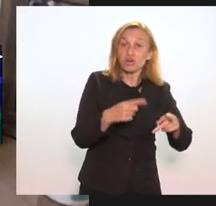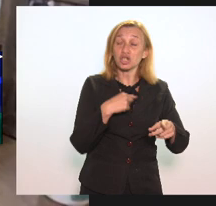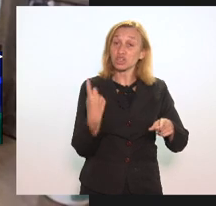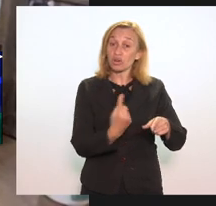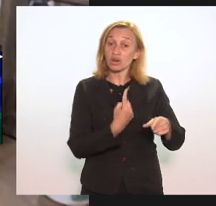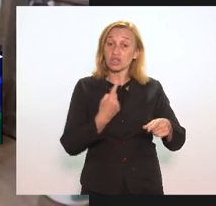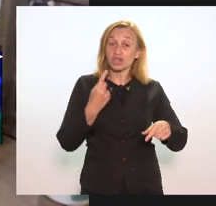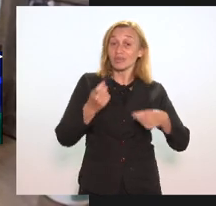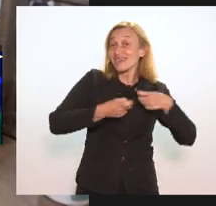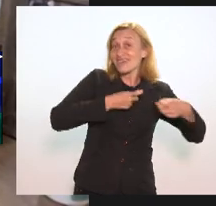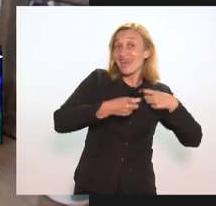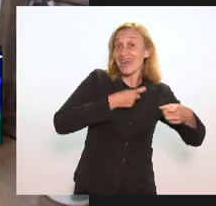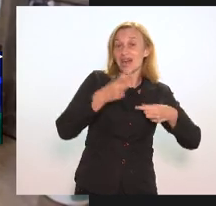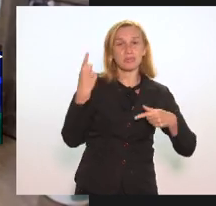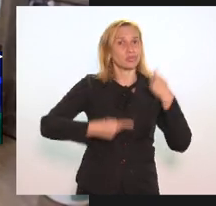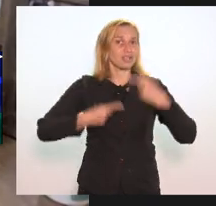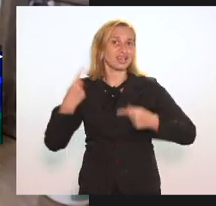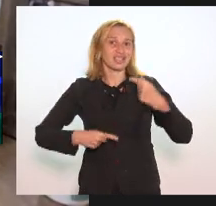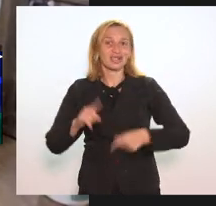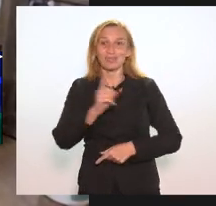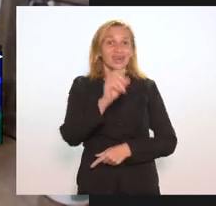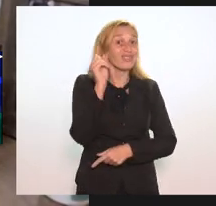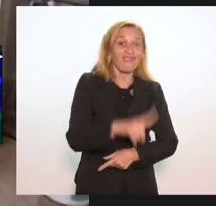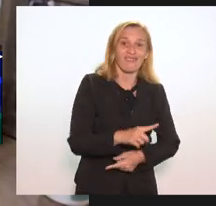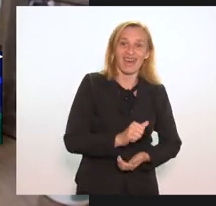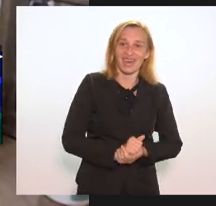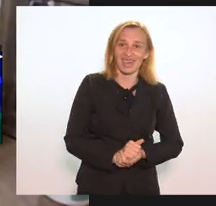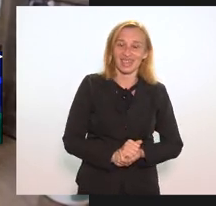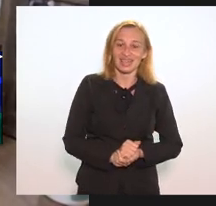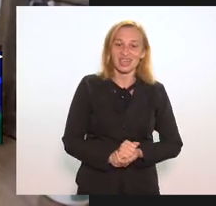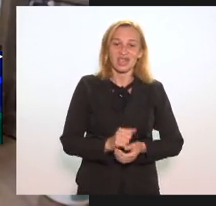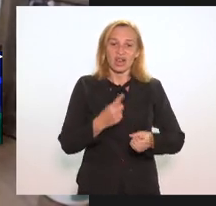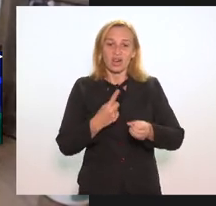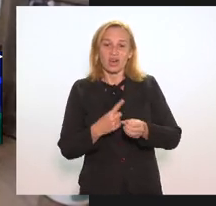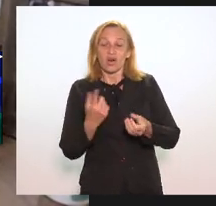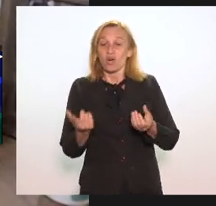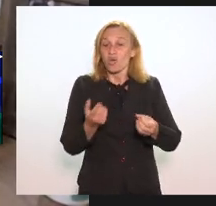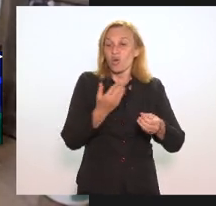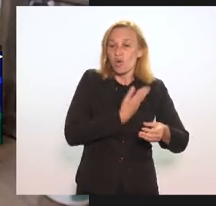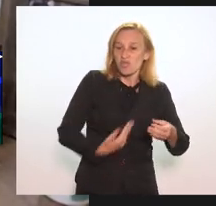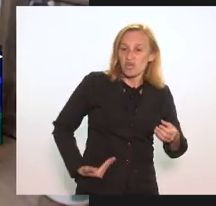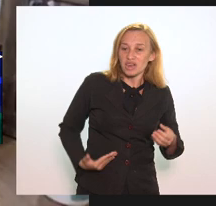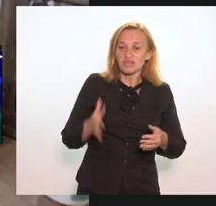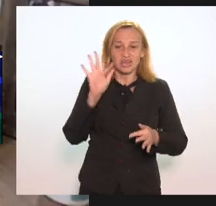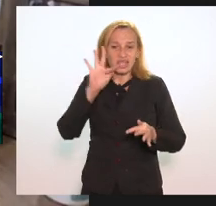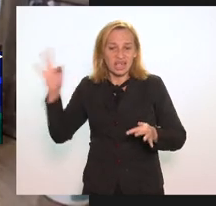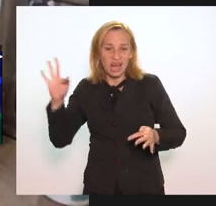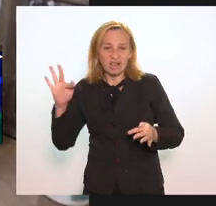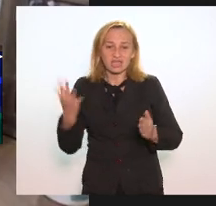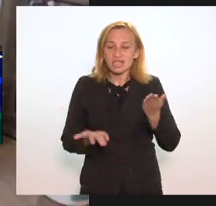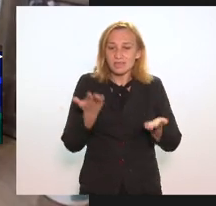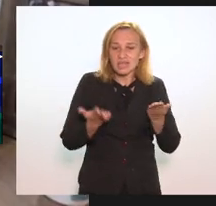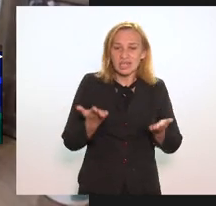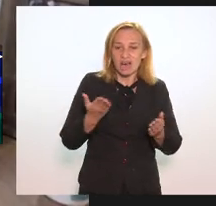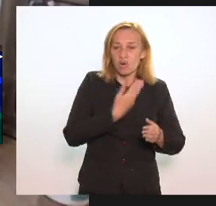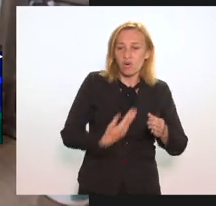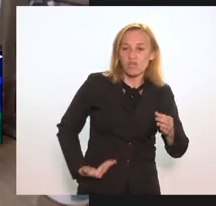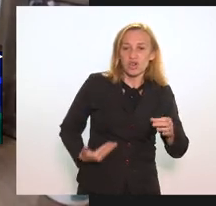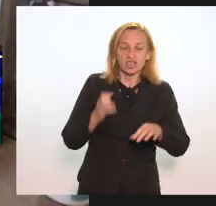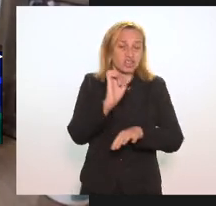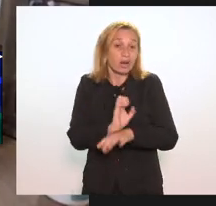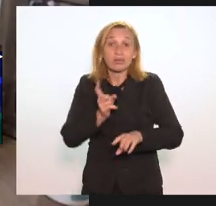o governo federal tem que cidade arco rede estadual eo governo Municipal de que cidade acumu com o governo estadual